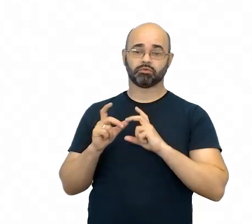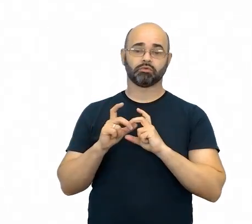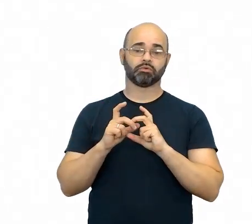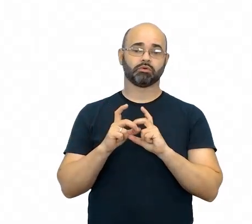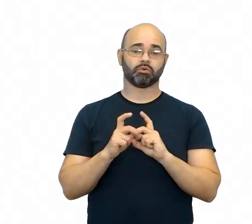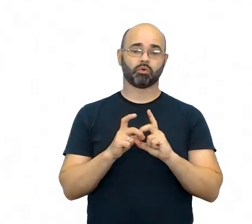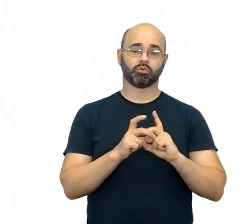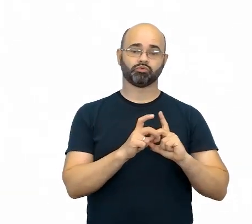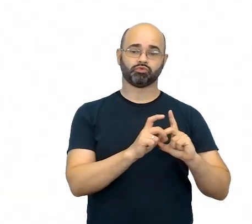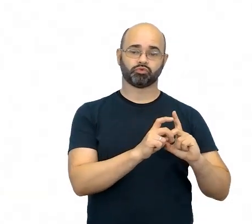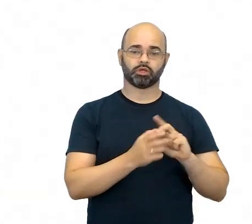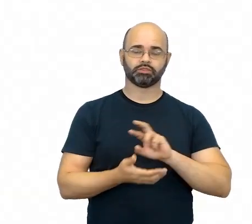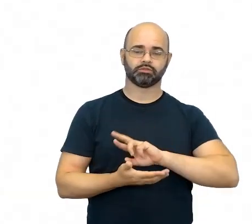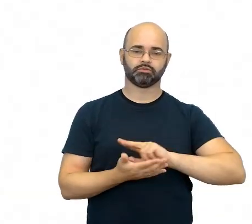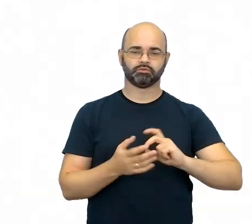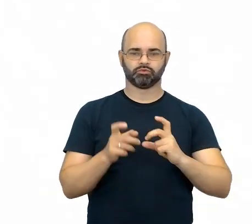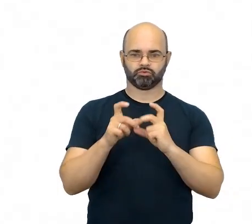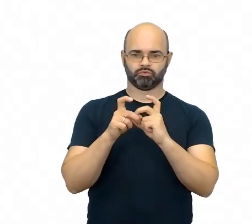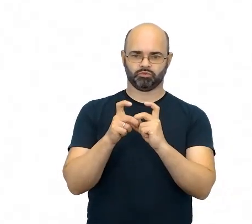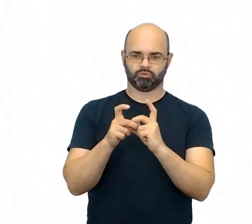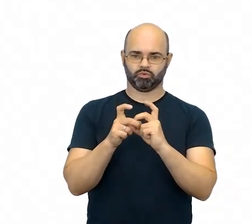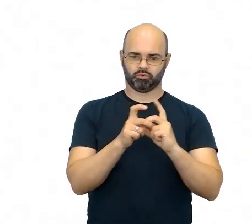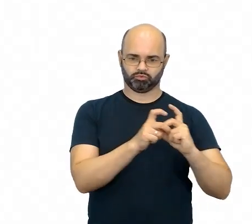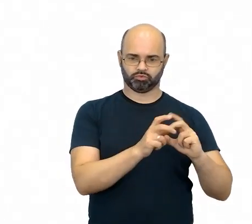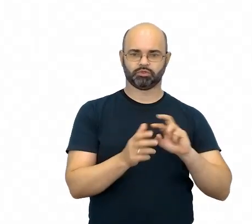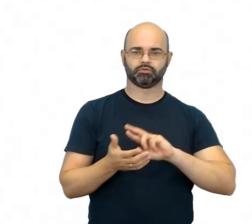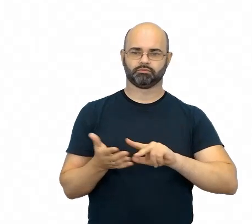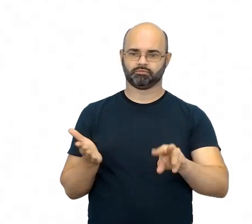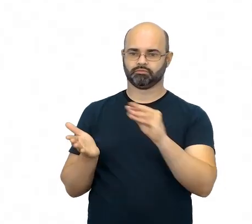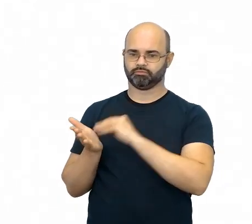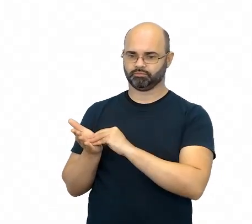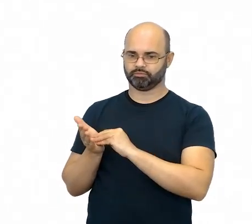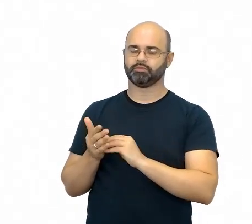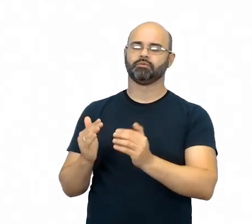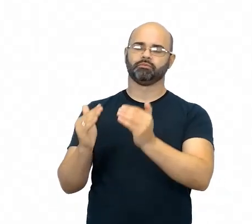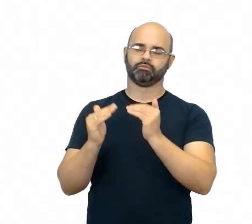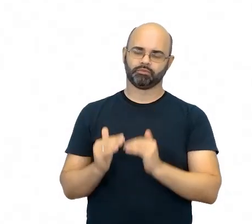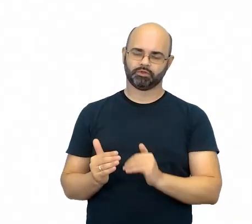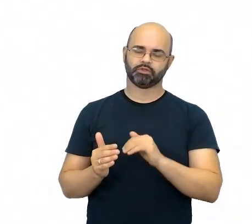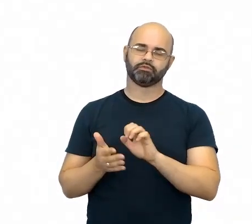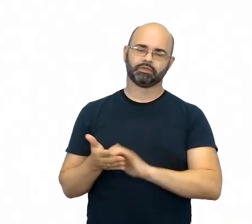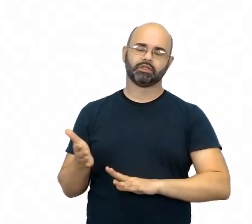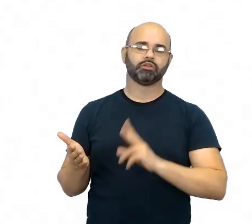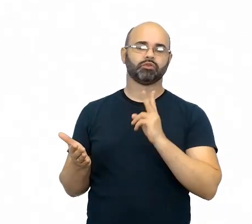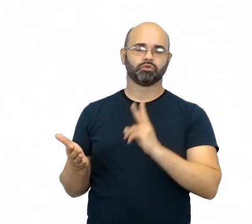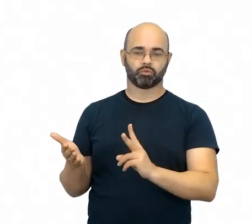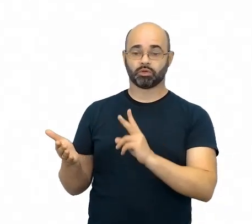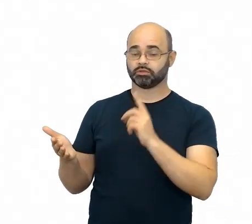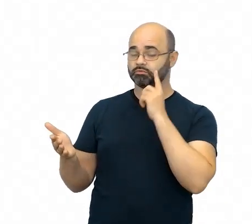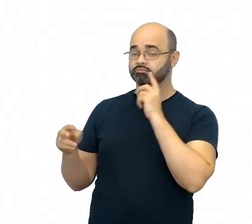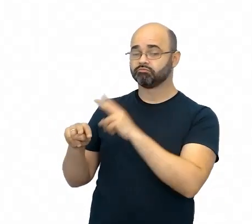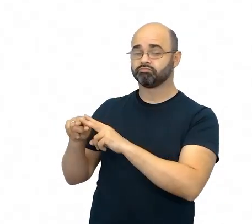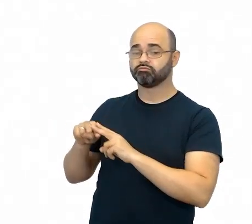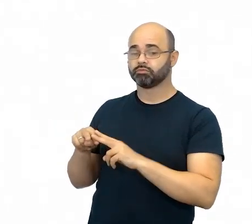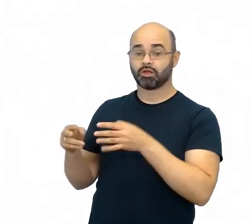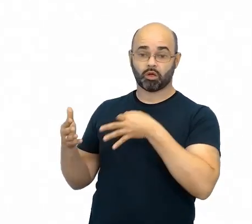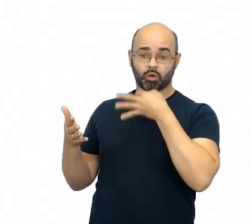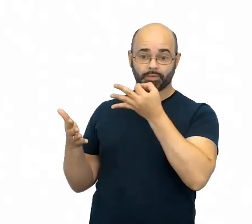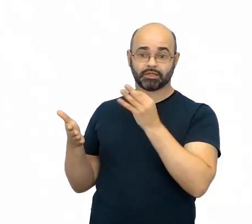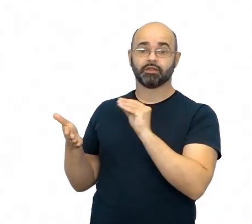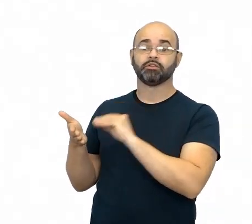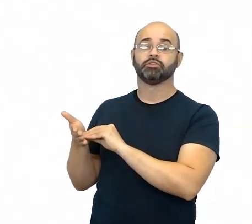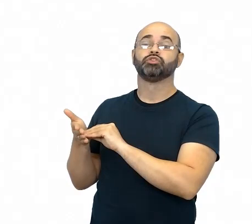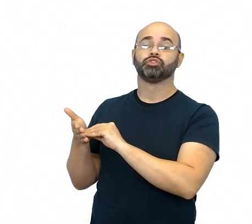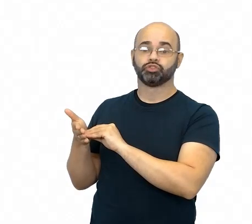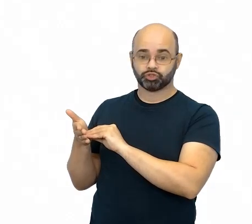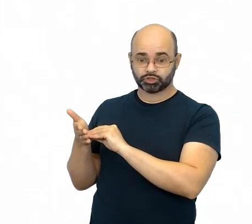conjunções. Na atividade 2, reler comentário para revisá-lo, buscando que o